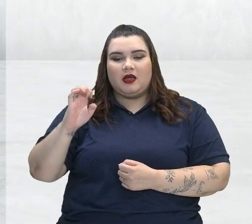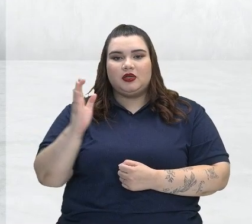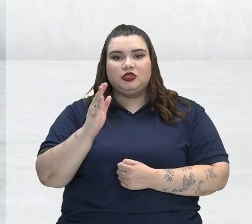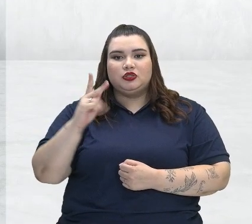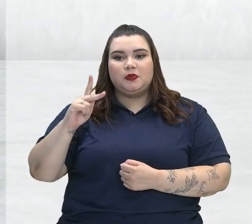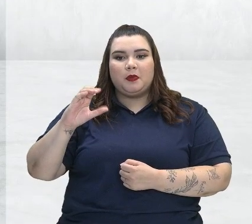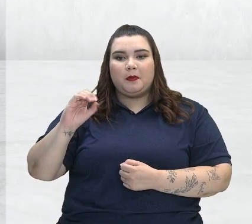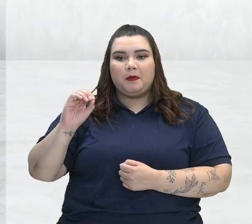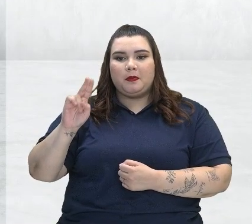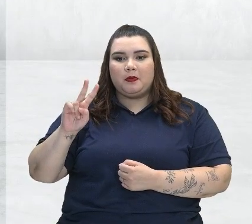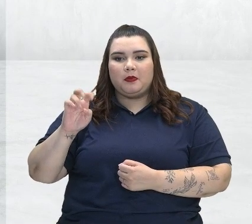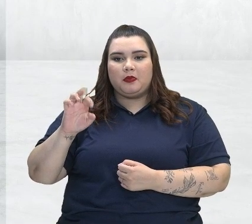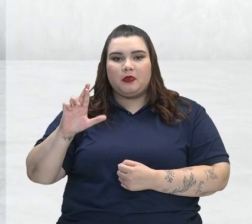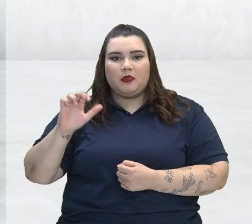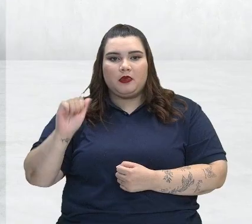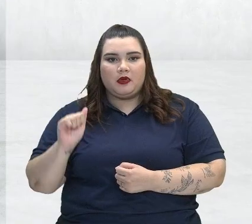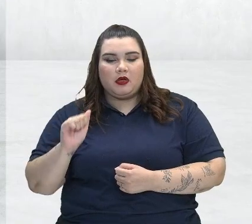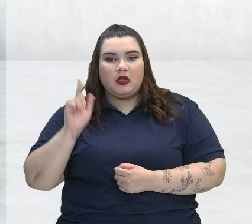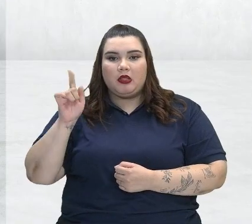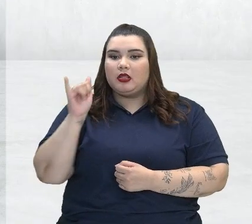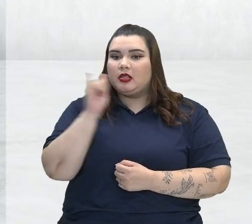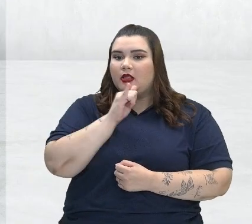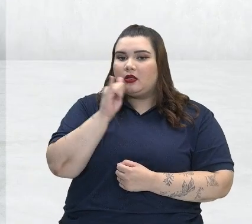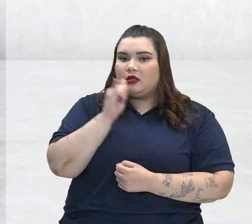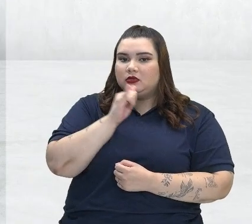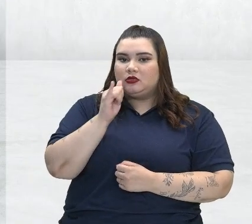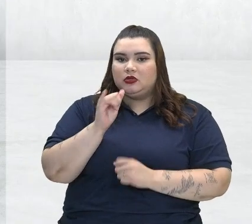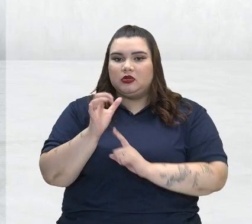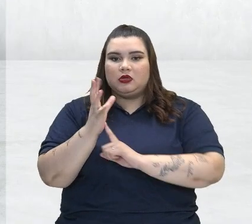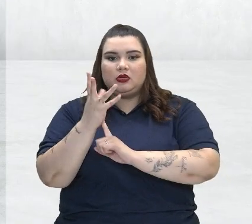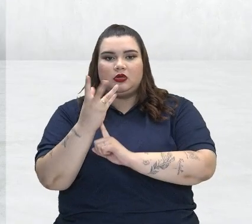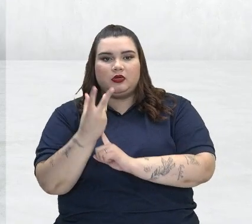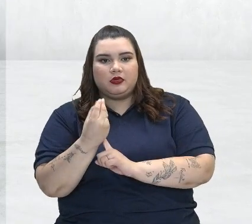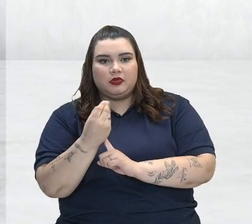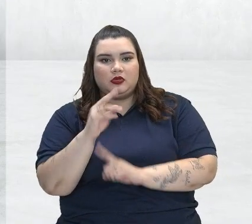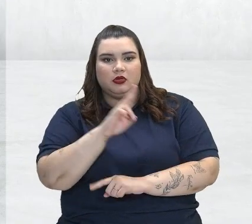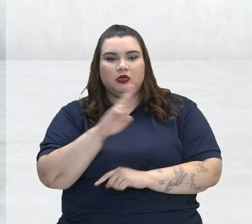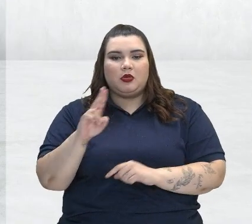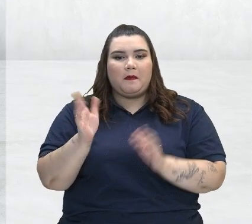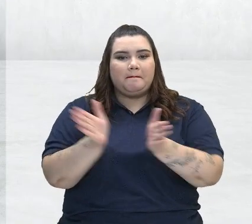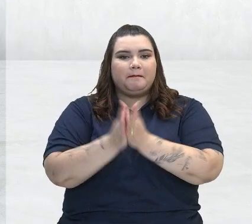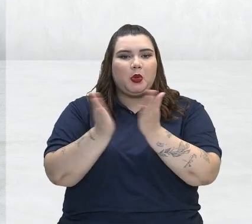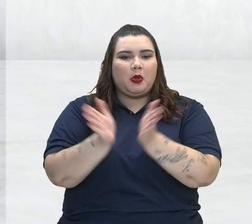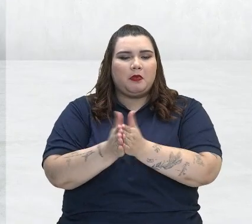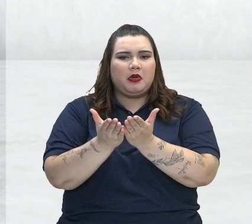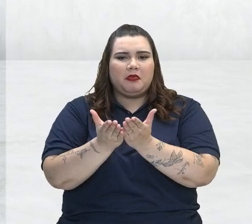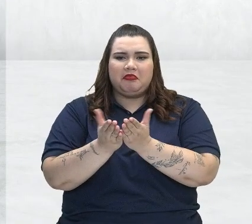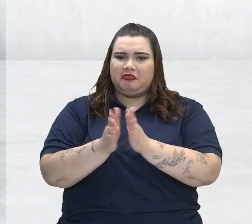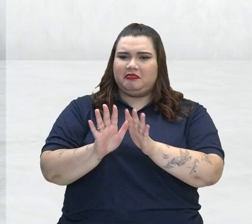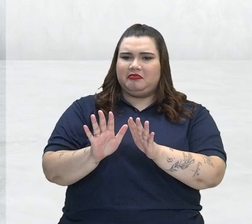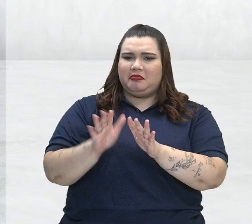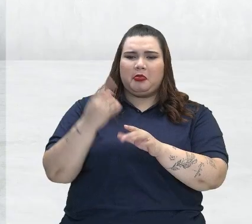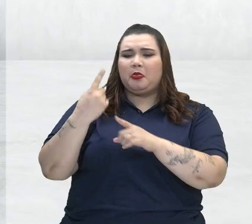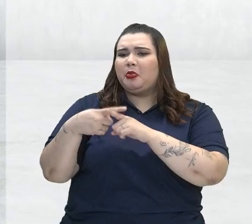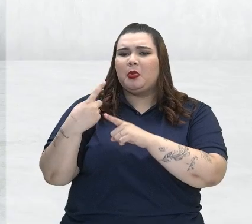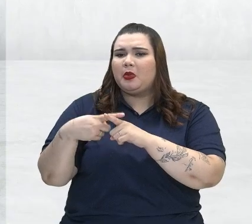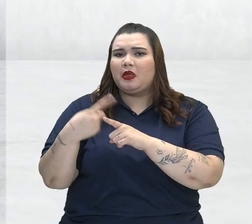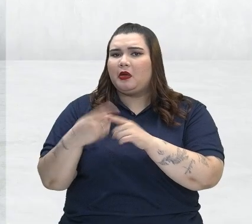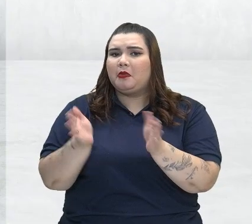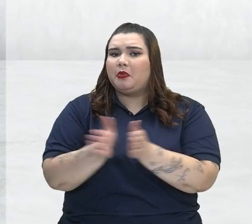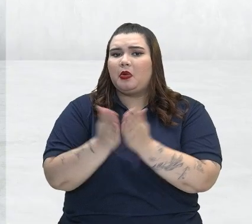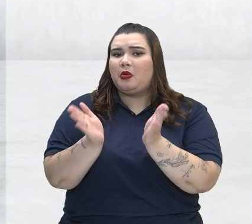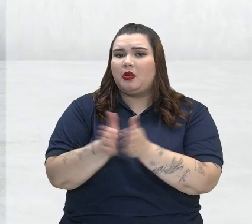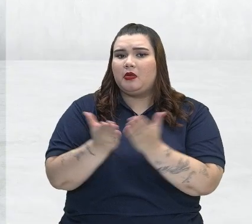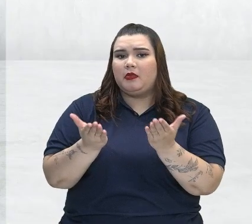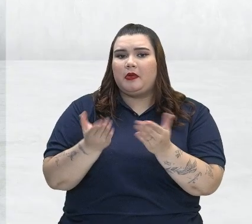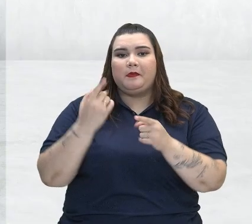povera, que vem lá do italiano, que é uma arte denominada de pobre. Mas por que é pobre? Porque